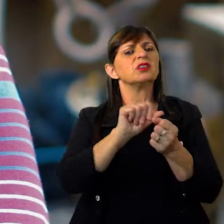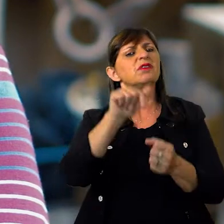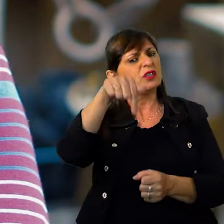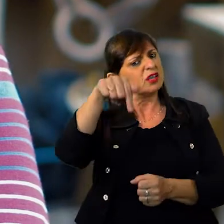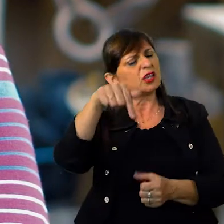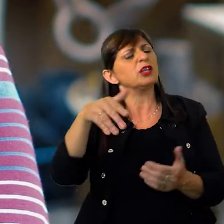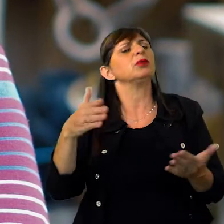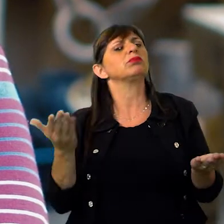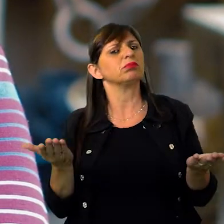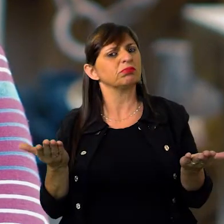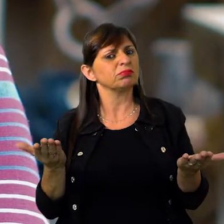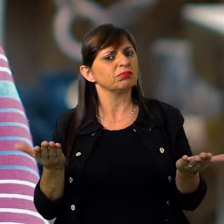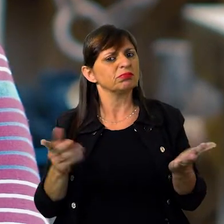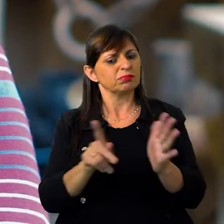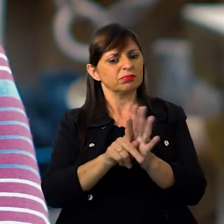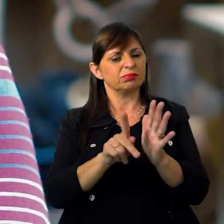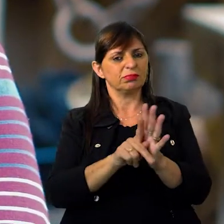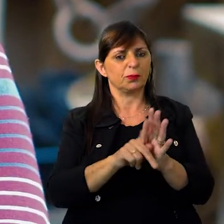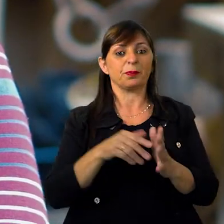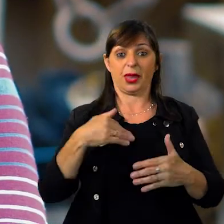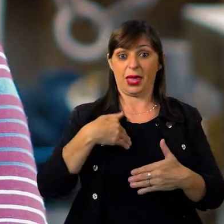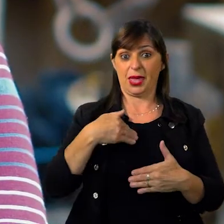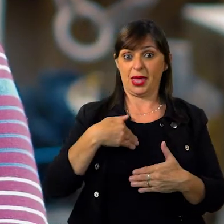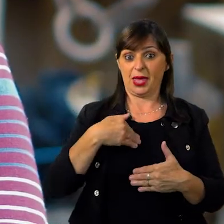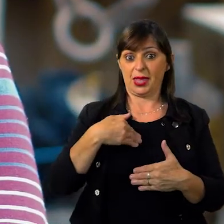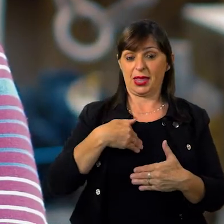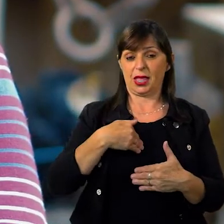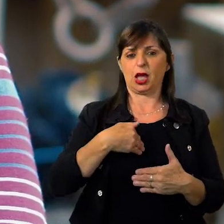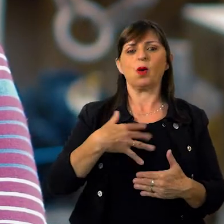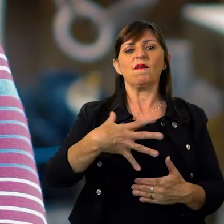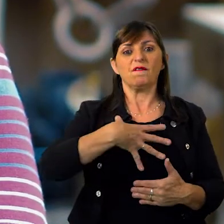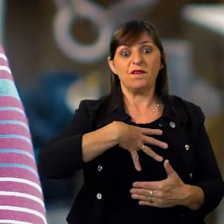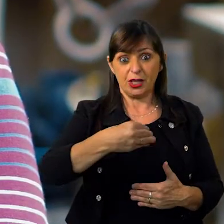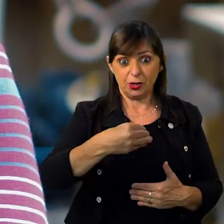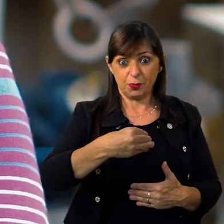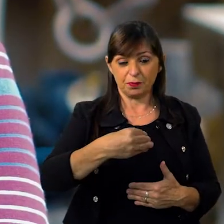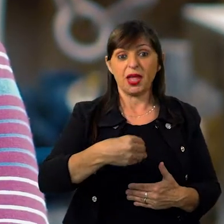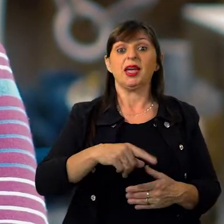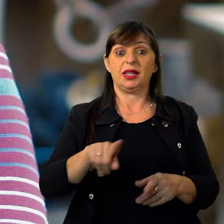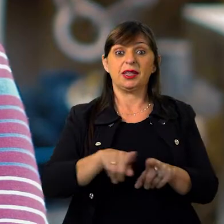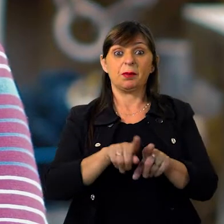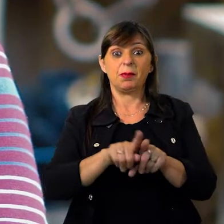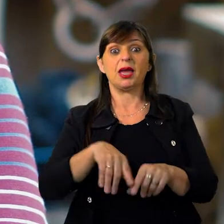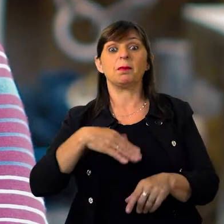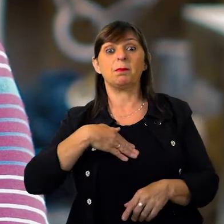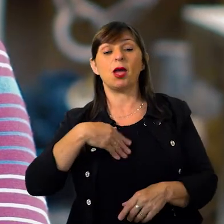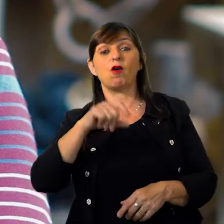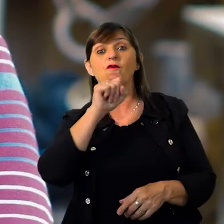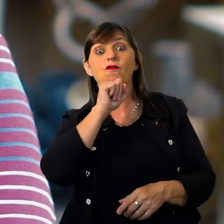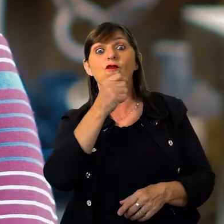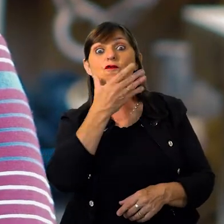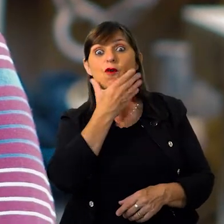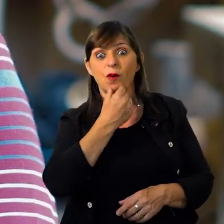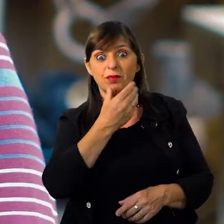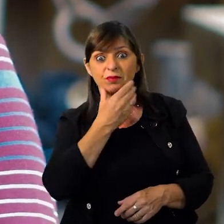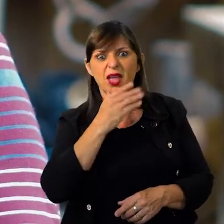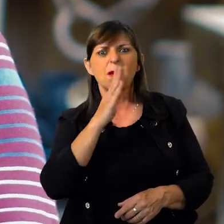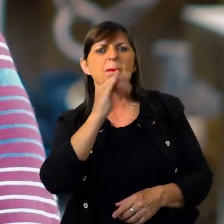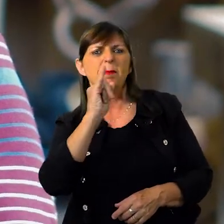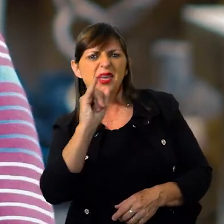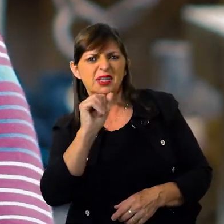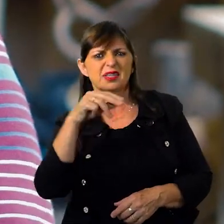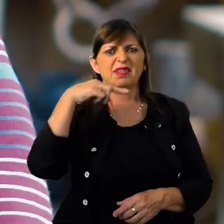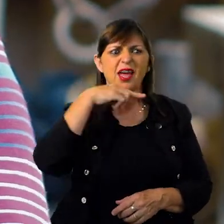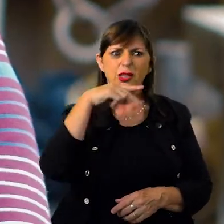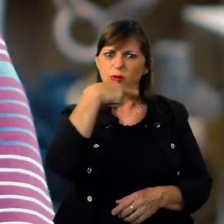de Itapuã no Uruguai no alto Uruguai e tipo de balsa e fazia nesta região especificamente bem eu